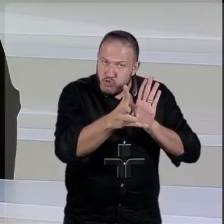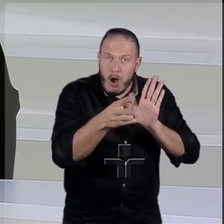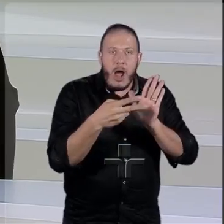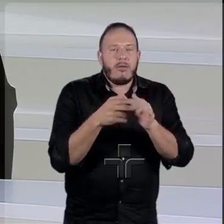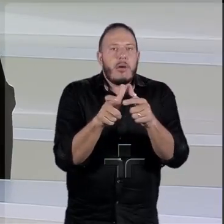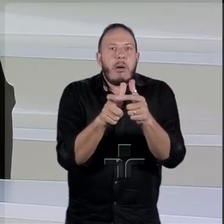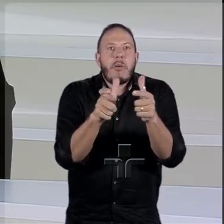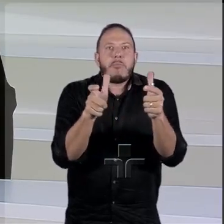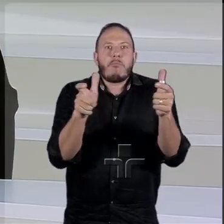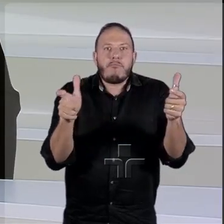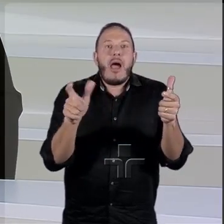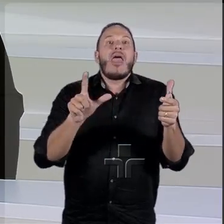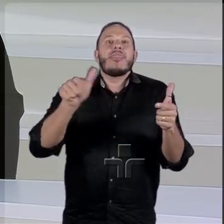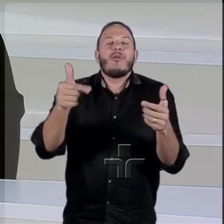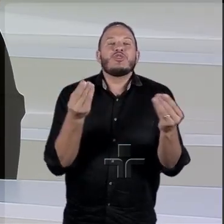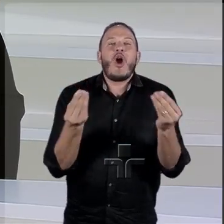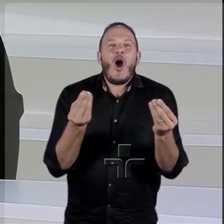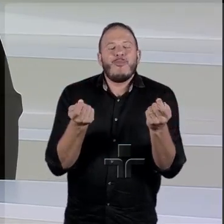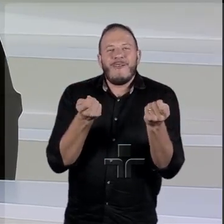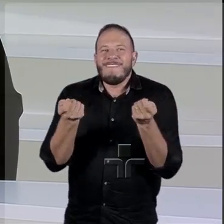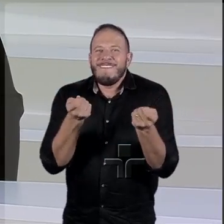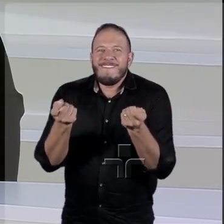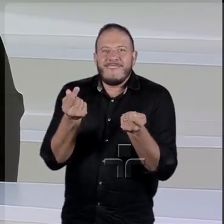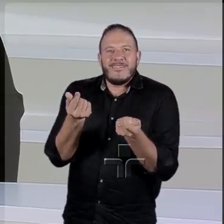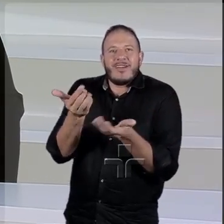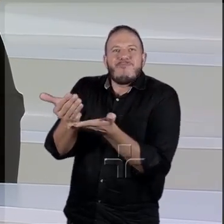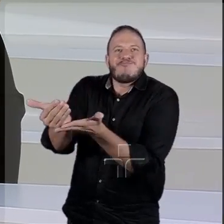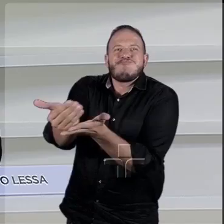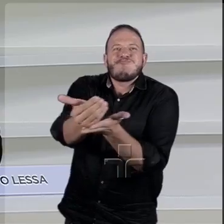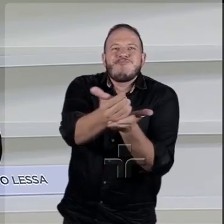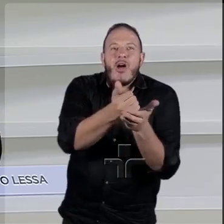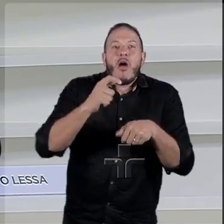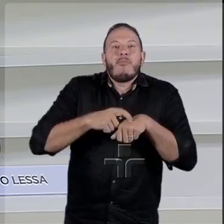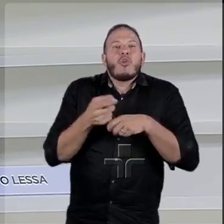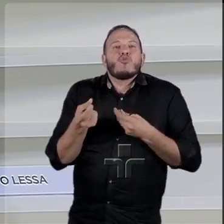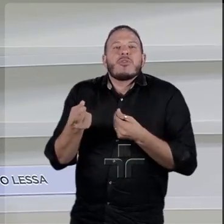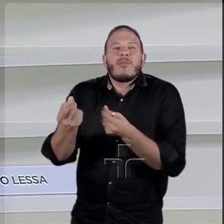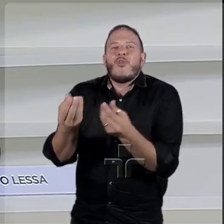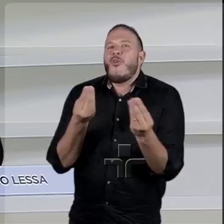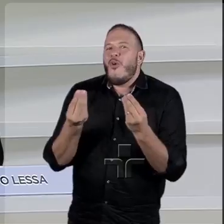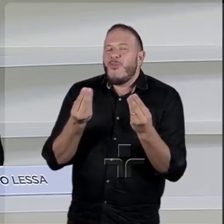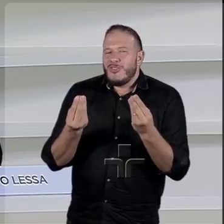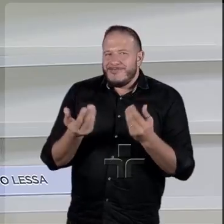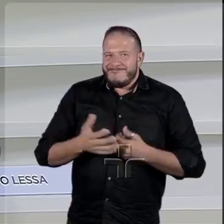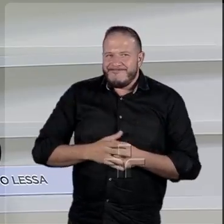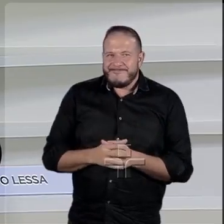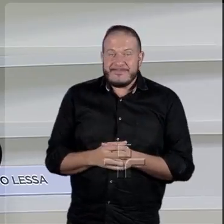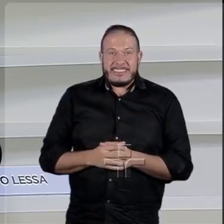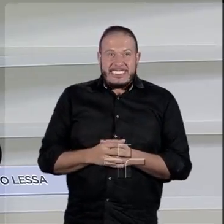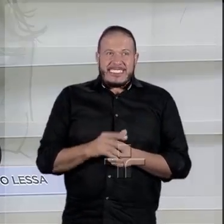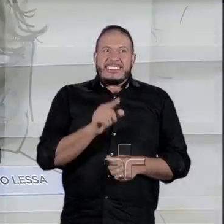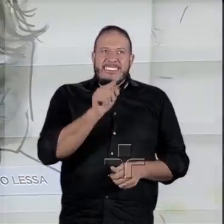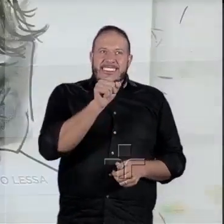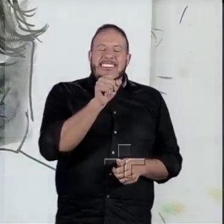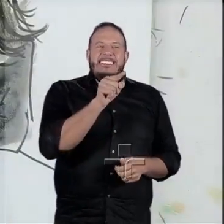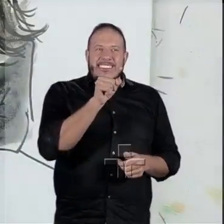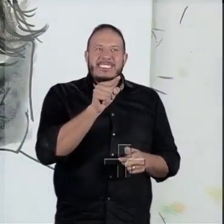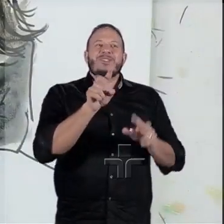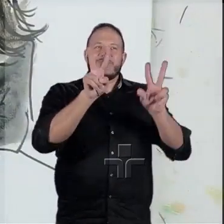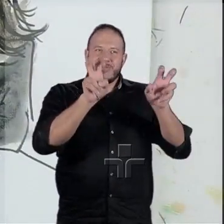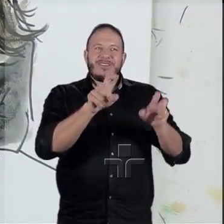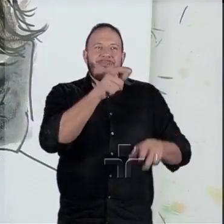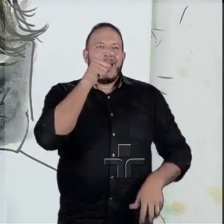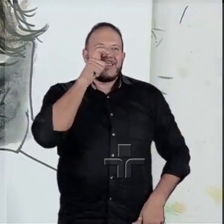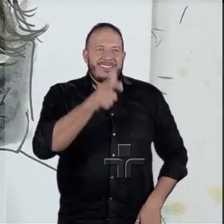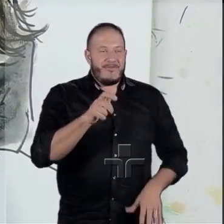amplitude e depois como lidar com a capitalização a longo prazo. É uma questão bem levantada, que você falou